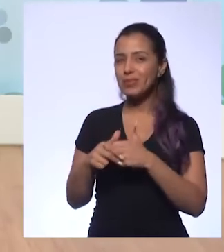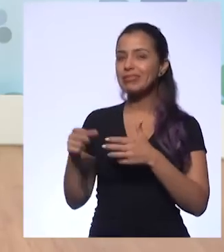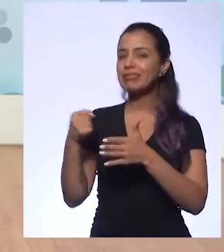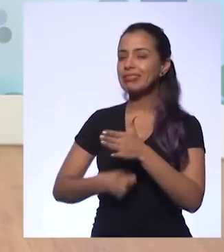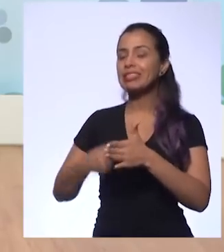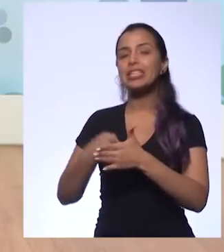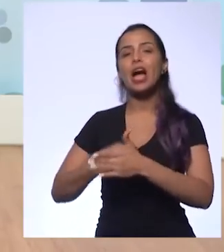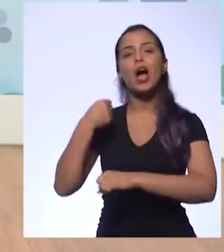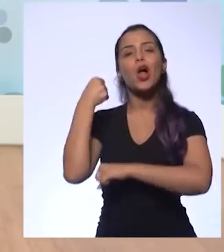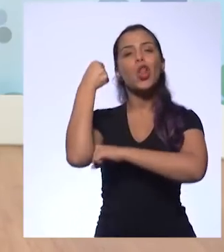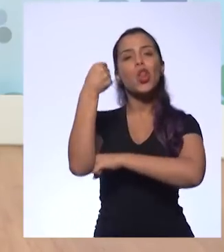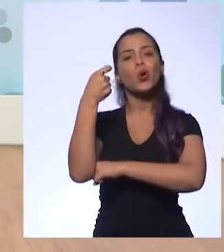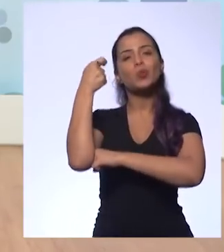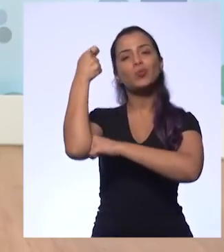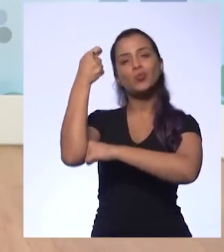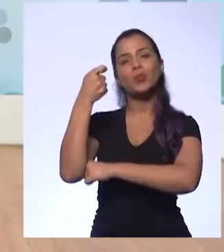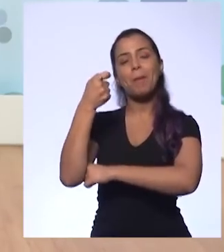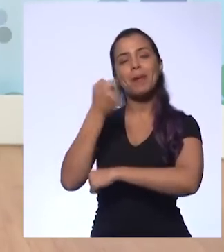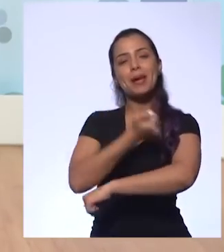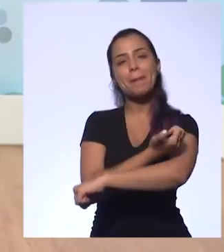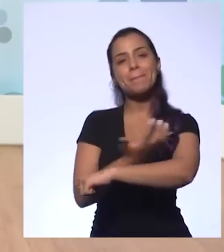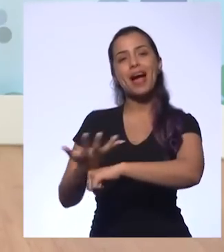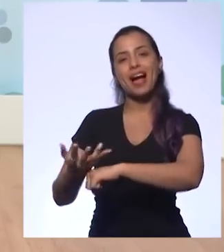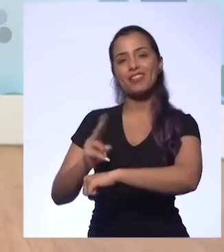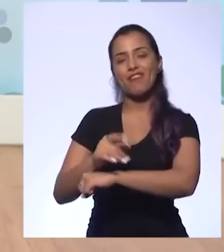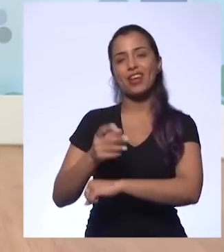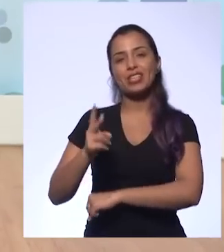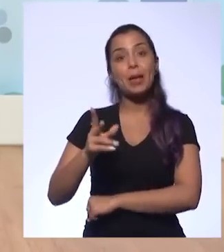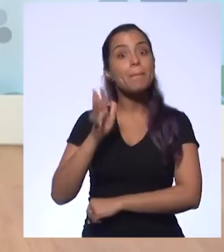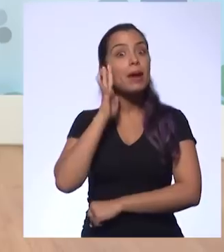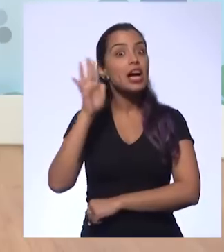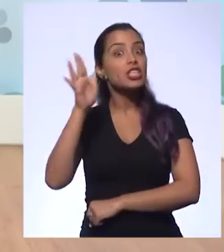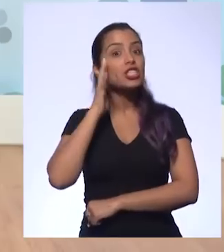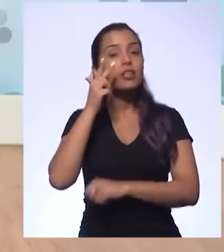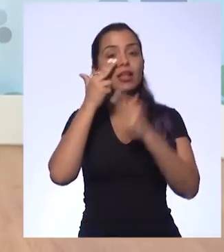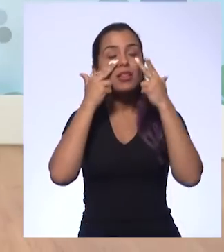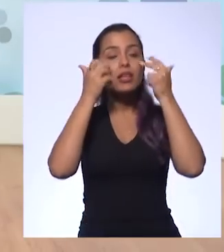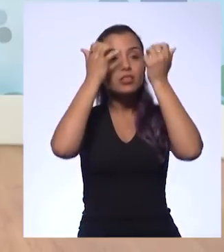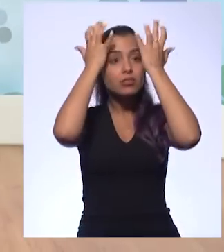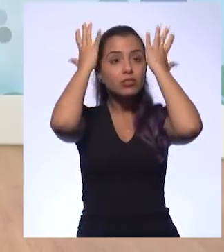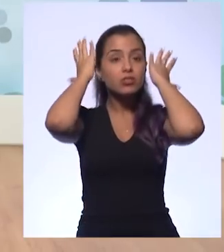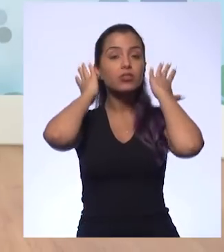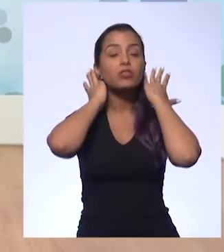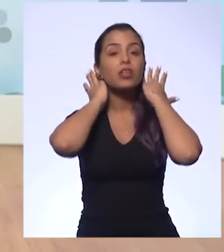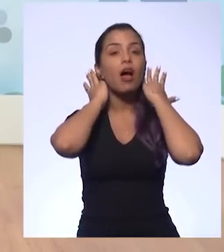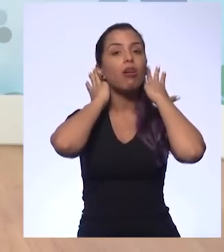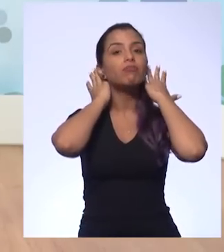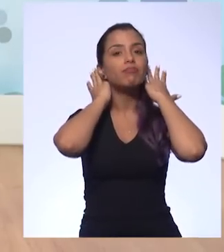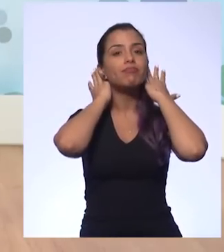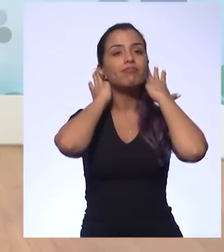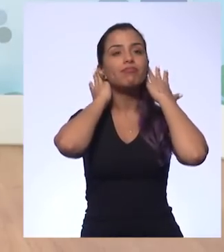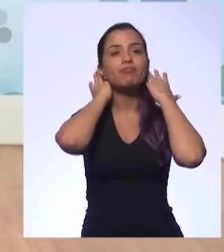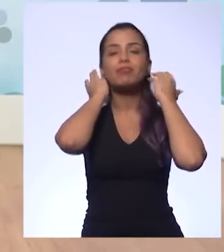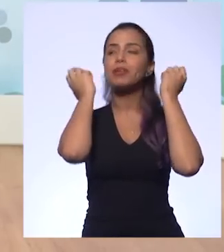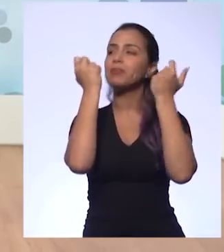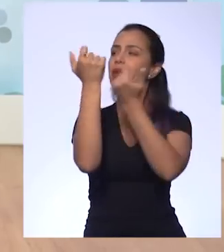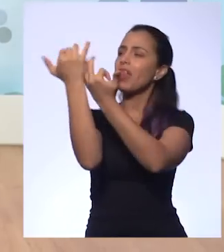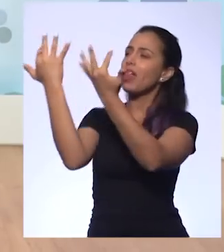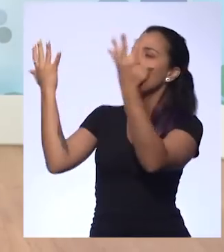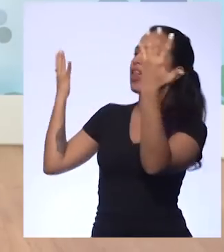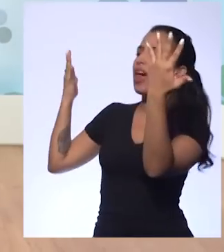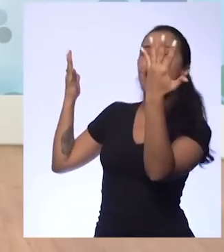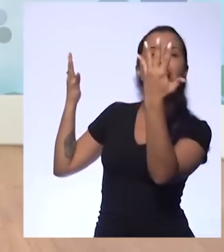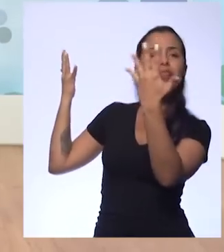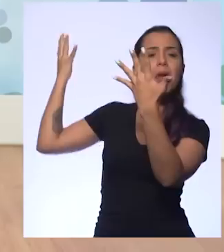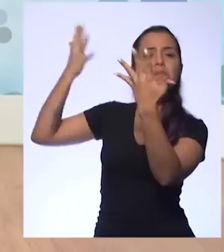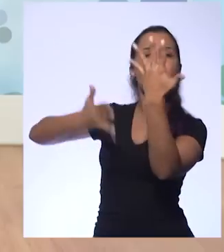para que tudo ainda continuasse mato. Mas imagina daqui a pouco esses indígenas passando lá. há um tempo atrás tudo aquilo era mato. Ai,